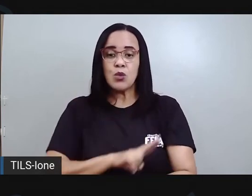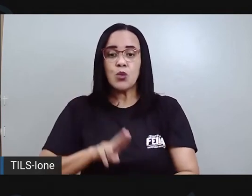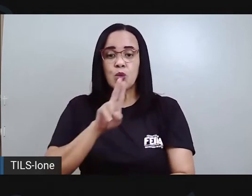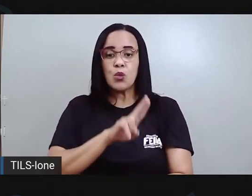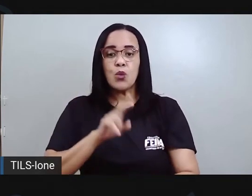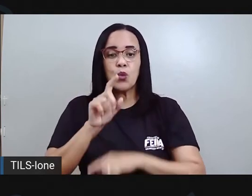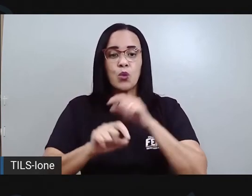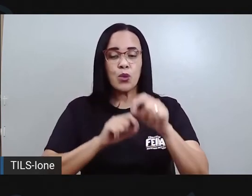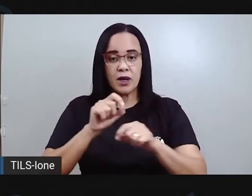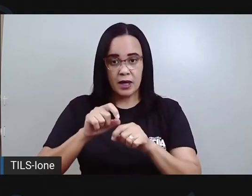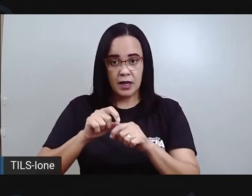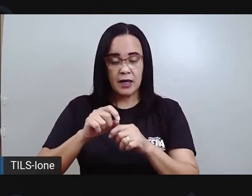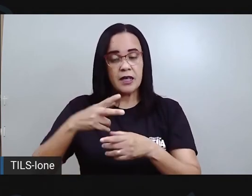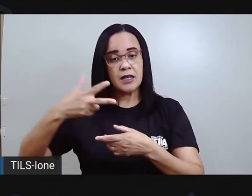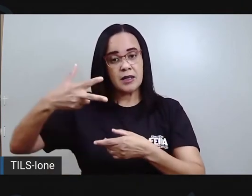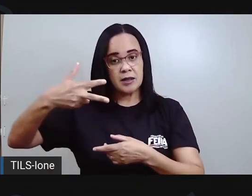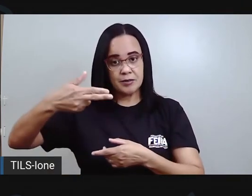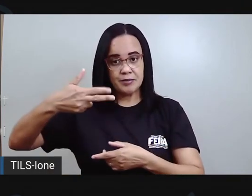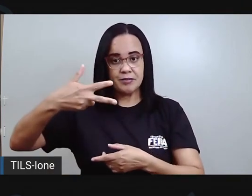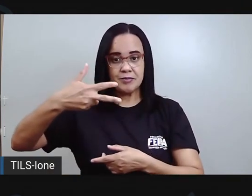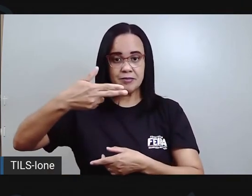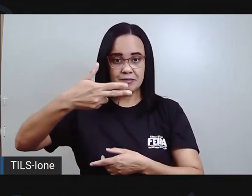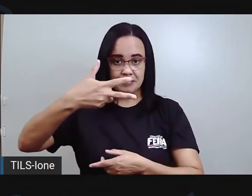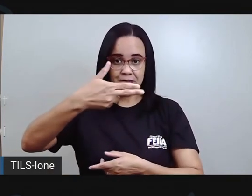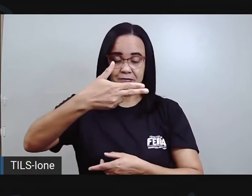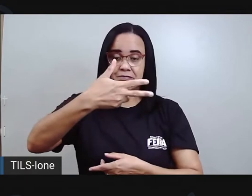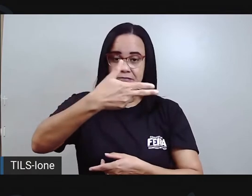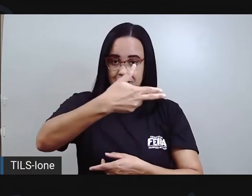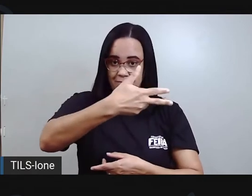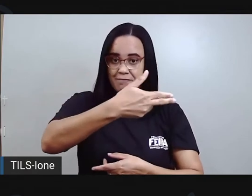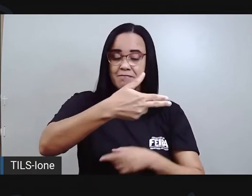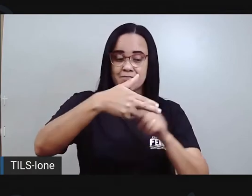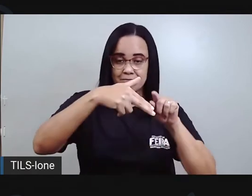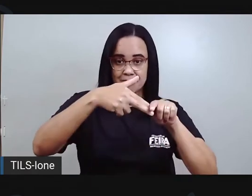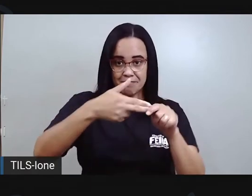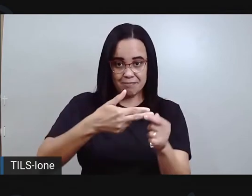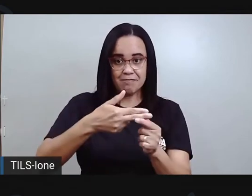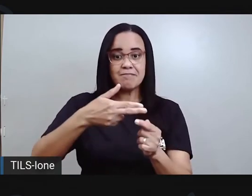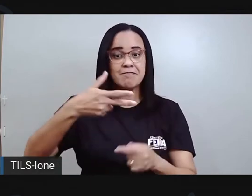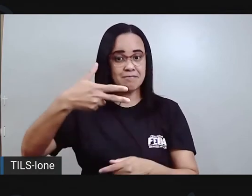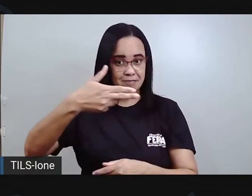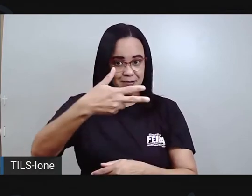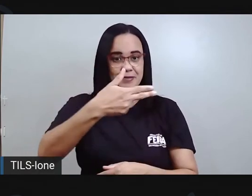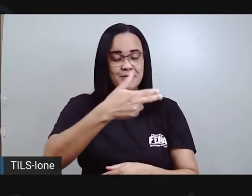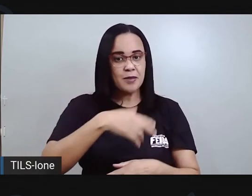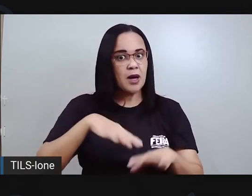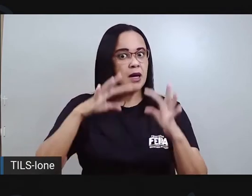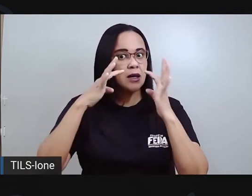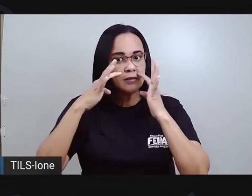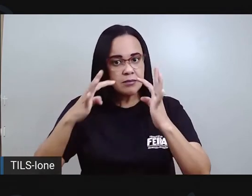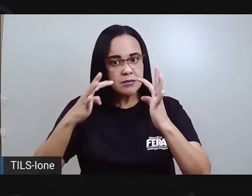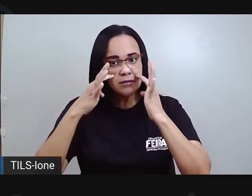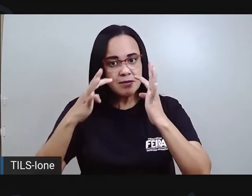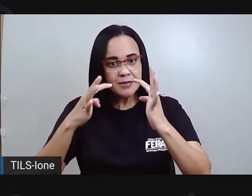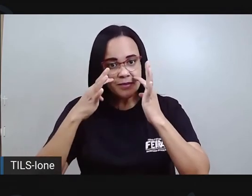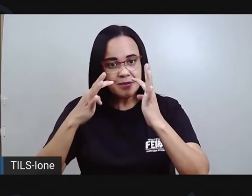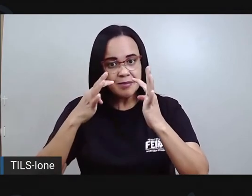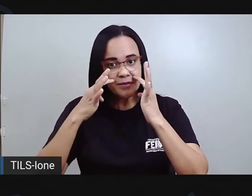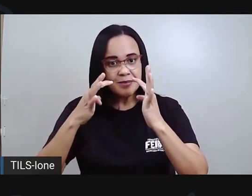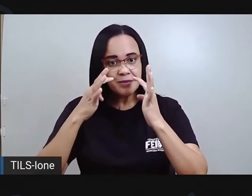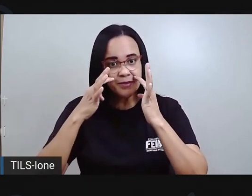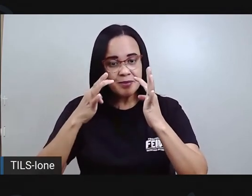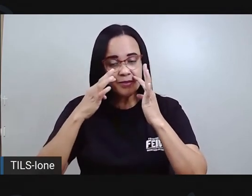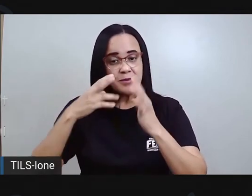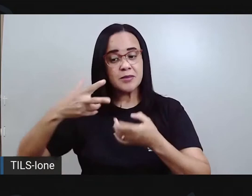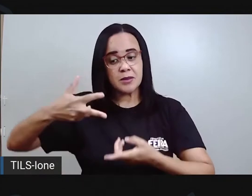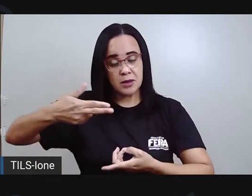meninada, uma tesoura, de preferência sem ponta. Mas atenção, hein? Atenção que na